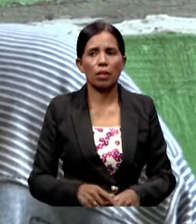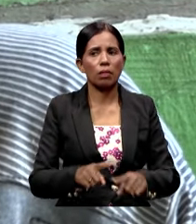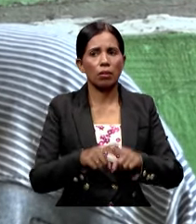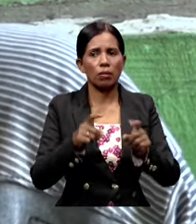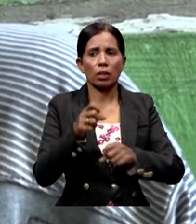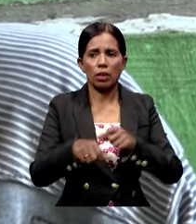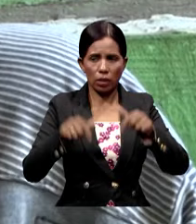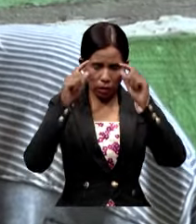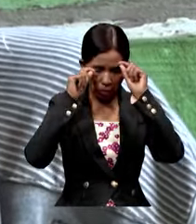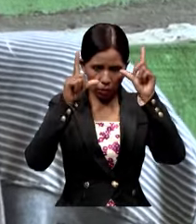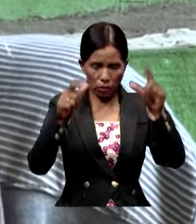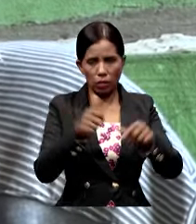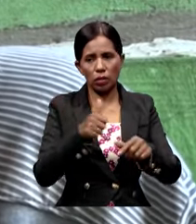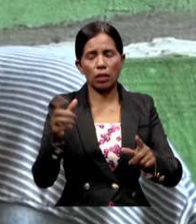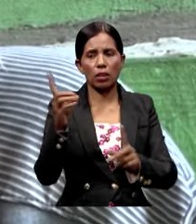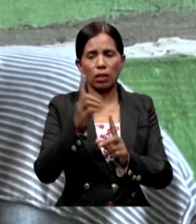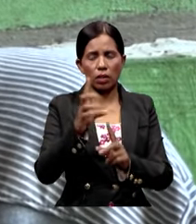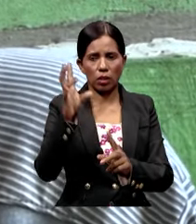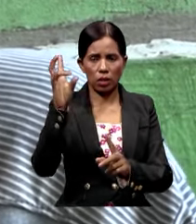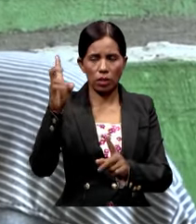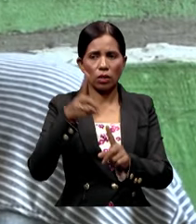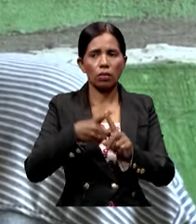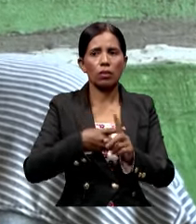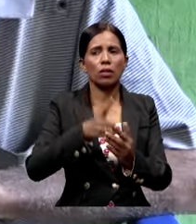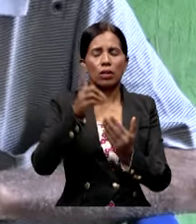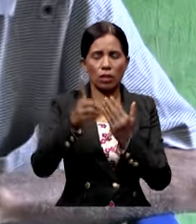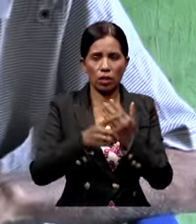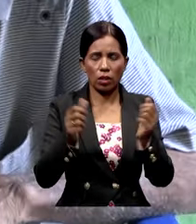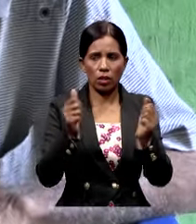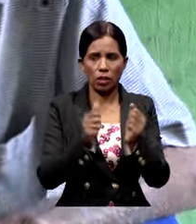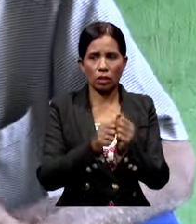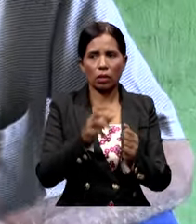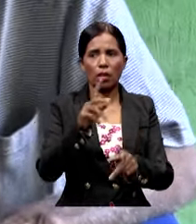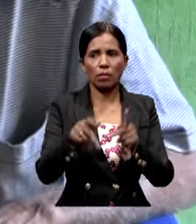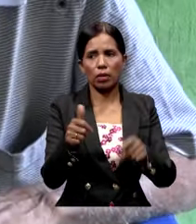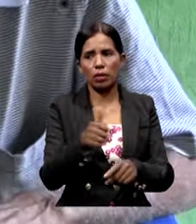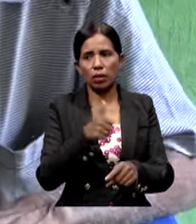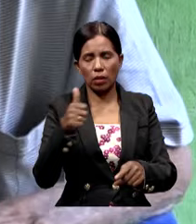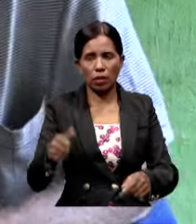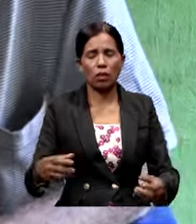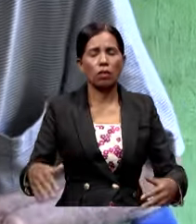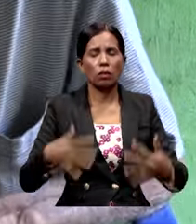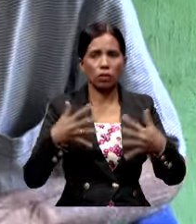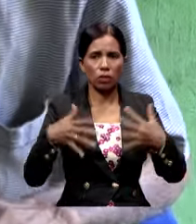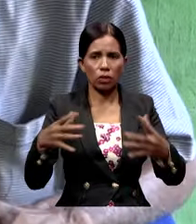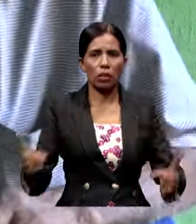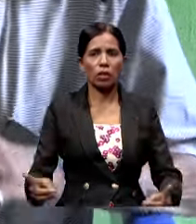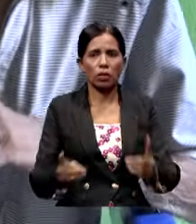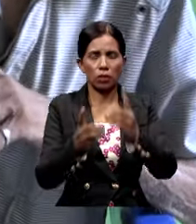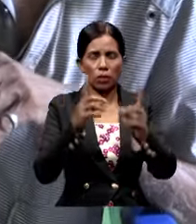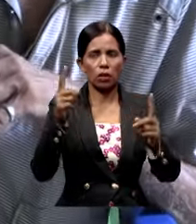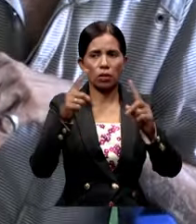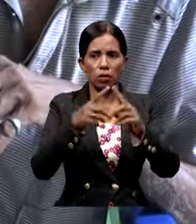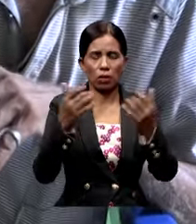iha Timoroan balu nebe iha loron hitu fulan dezembro hamutu ko martir sirseluk fono hasoro invasor sira tohin